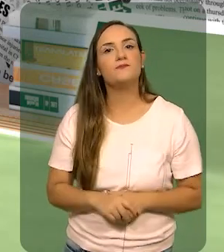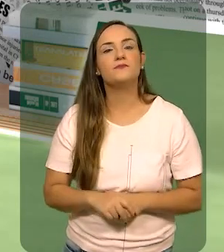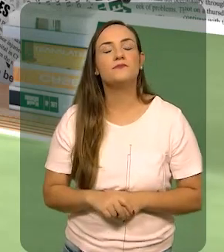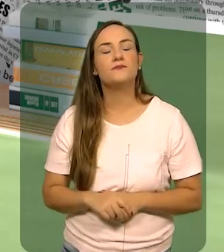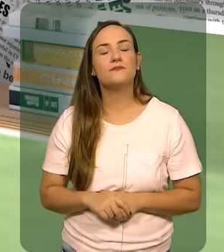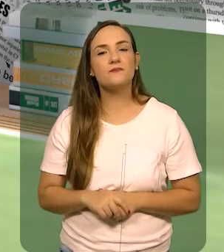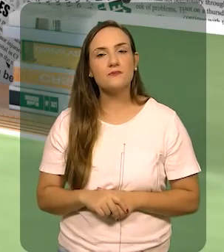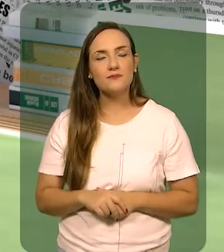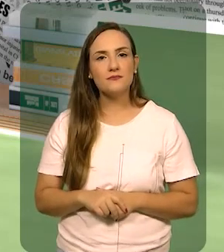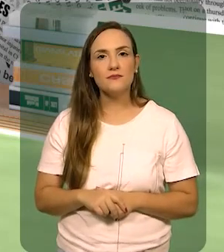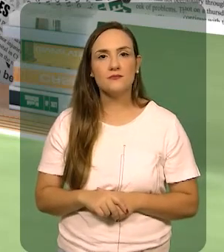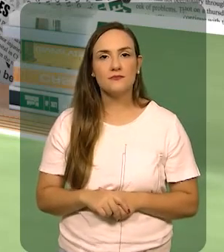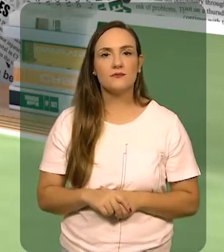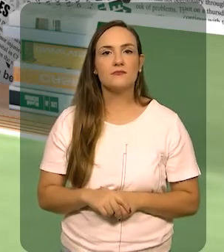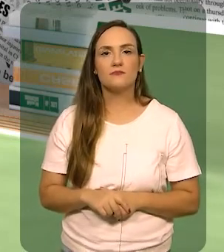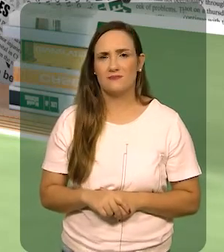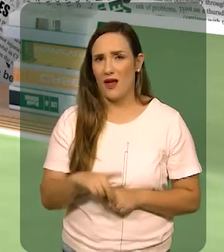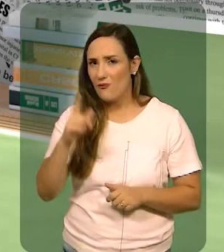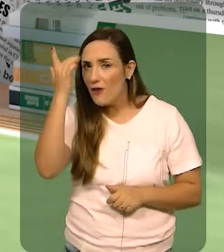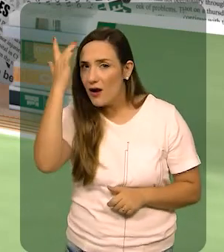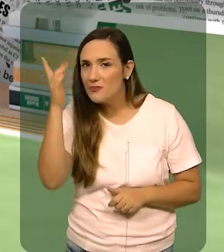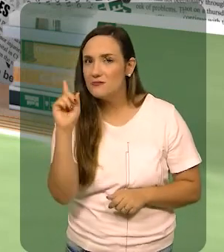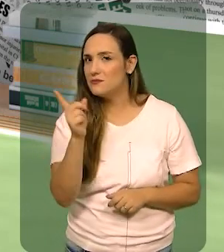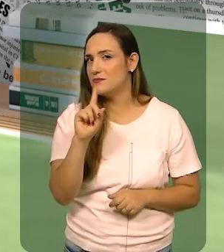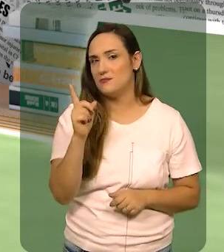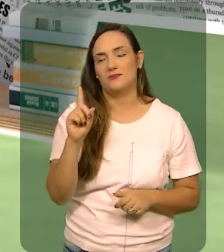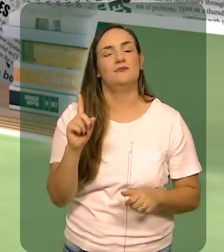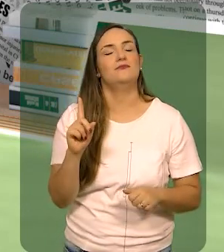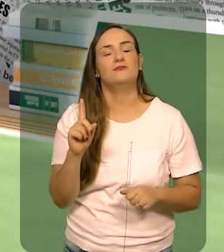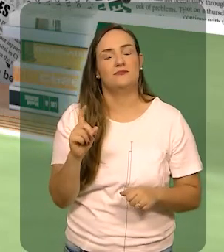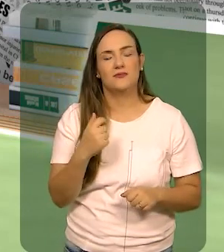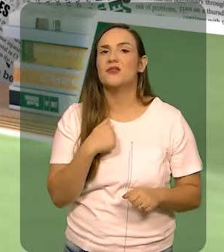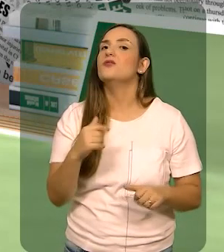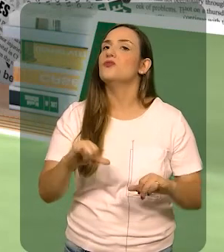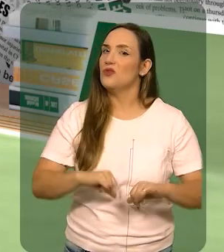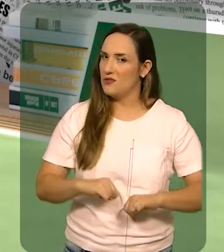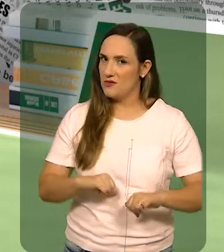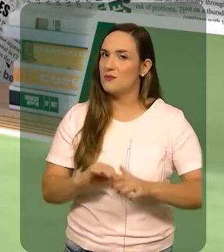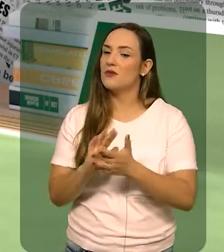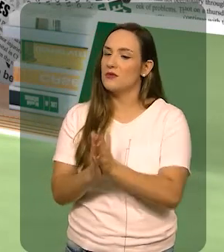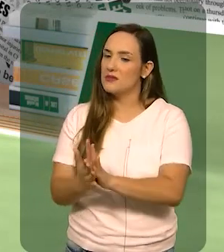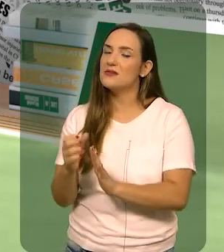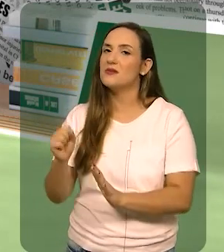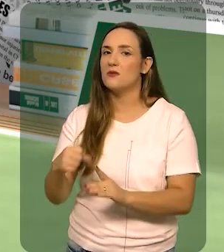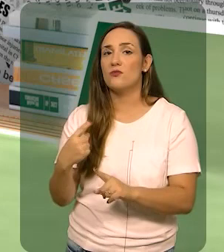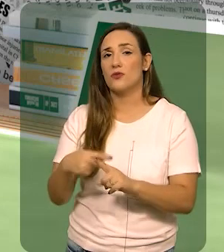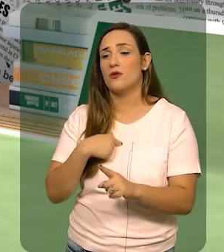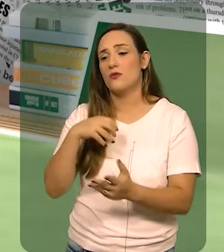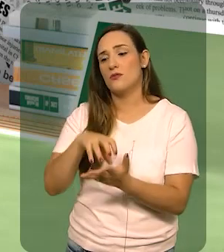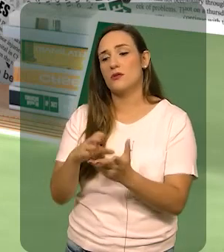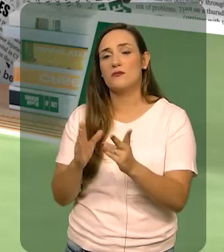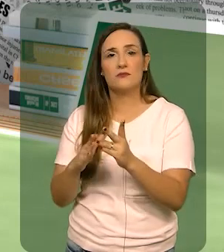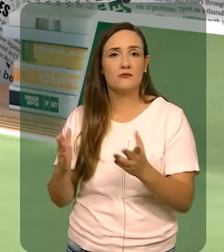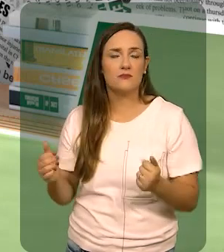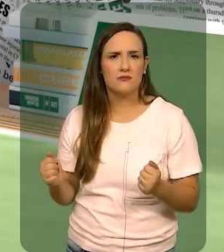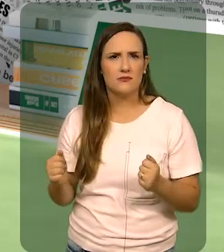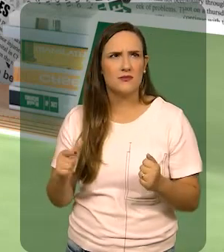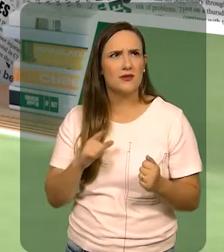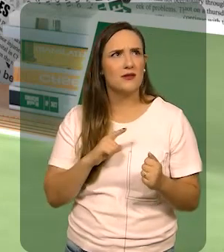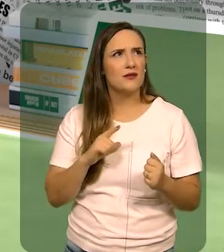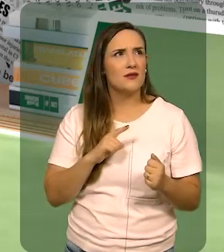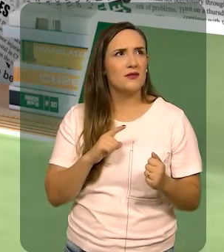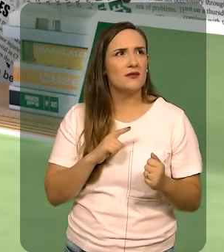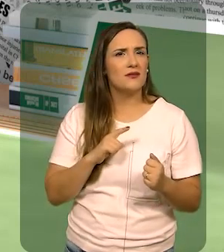Mas durante a graduação, você pensa que foi fácil? Não. Sofri de fato preconceito, porque eu era indígena, né?